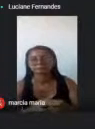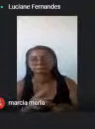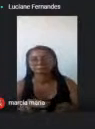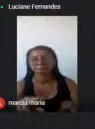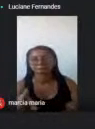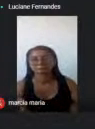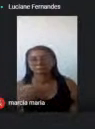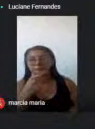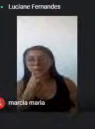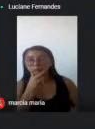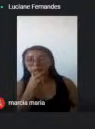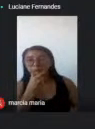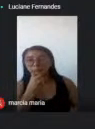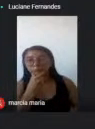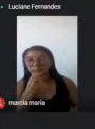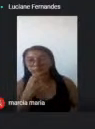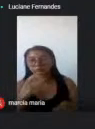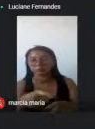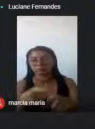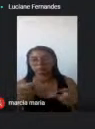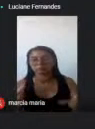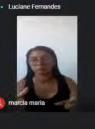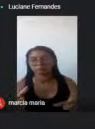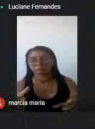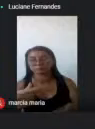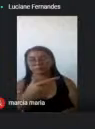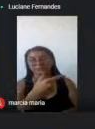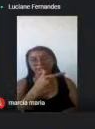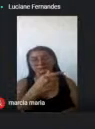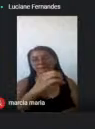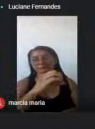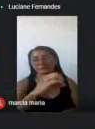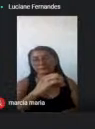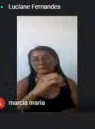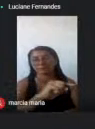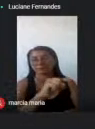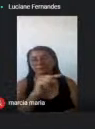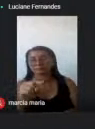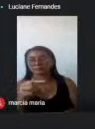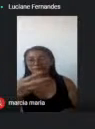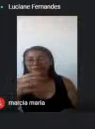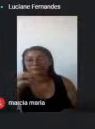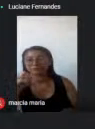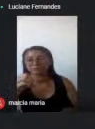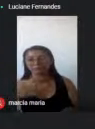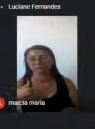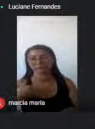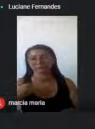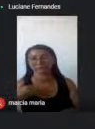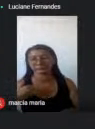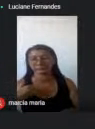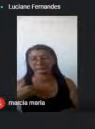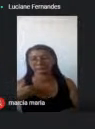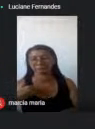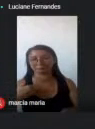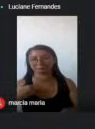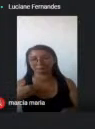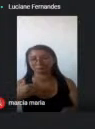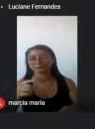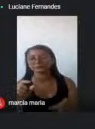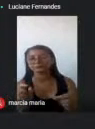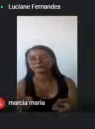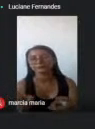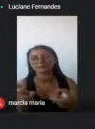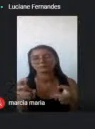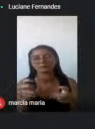maior número de casos é a de 20 a 39 anos. Ou seja, uma faixa etária que também não é diferente quando a gente